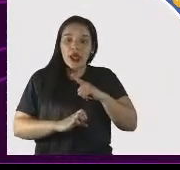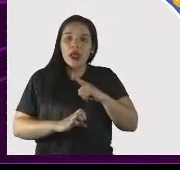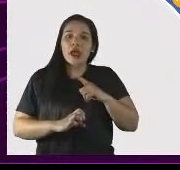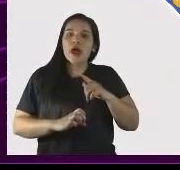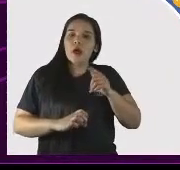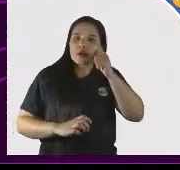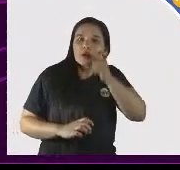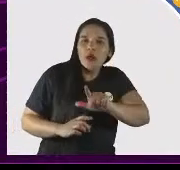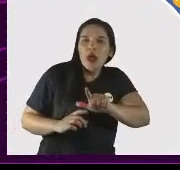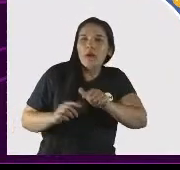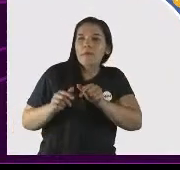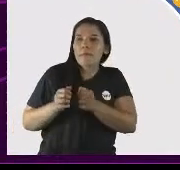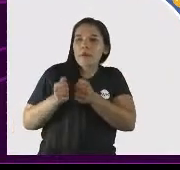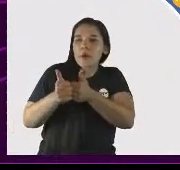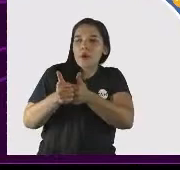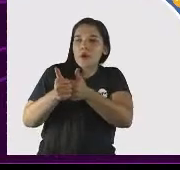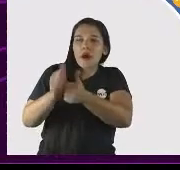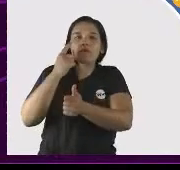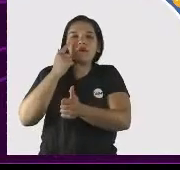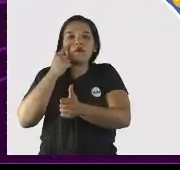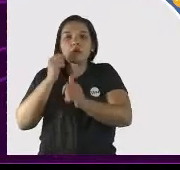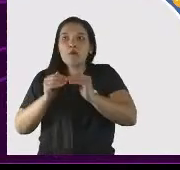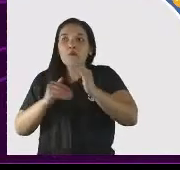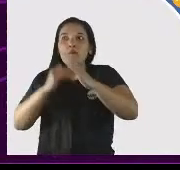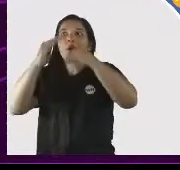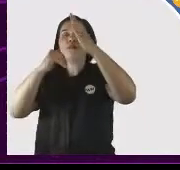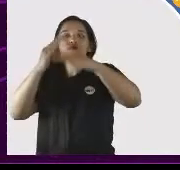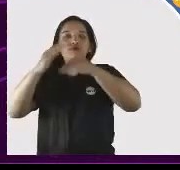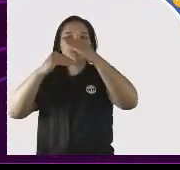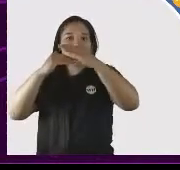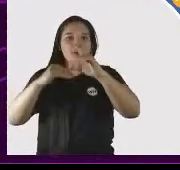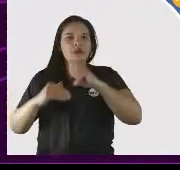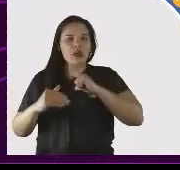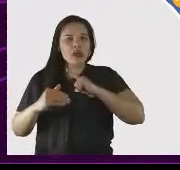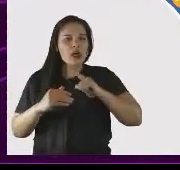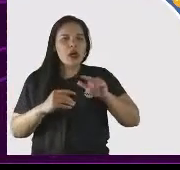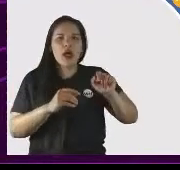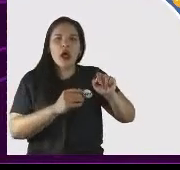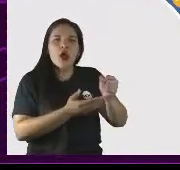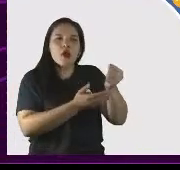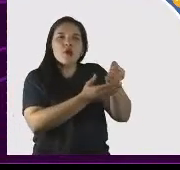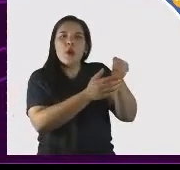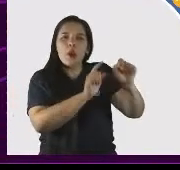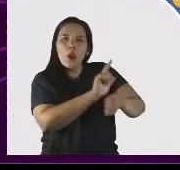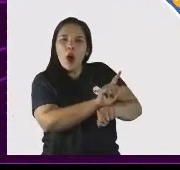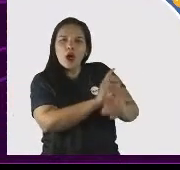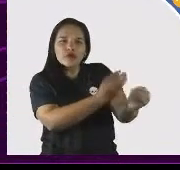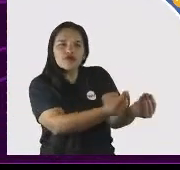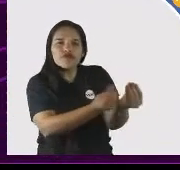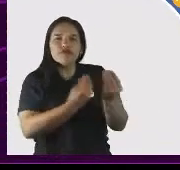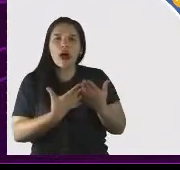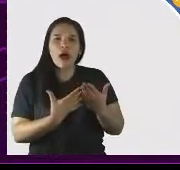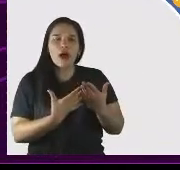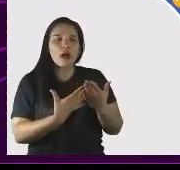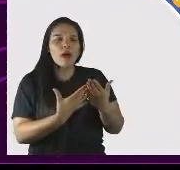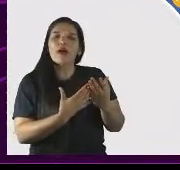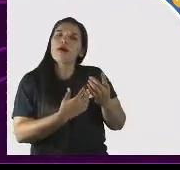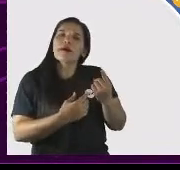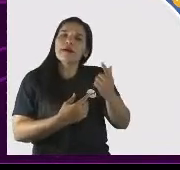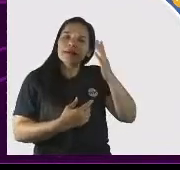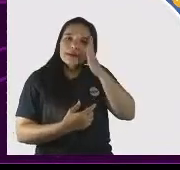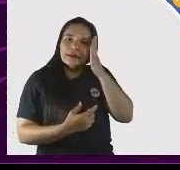conseguir acompanhar esse evento ao crescimento e os fornecedores né Vocês tem algum conversado com com a cadeia nesse sentido de